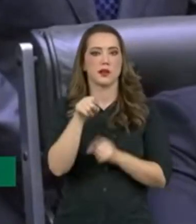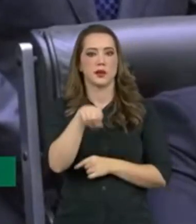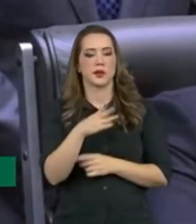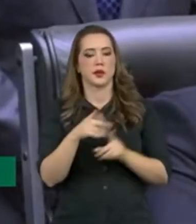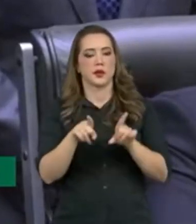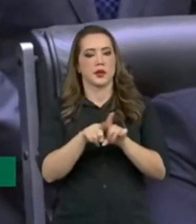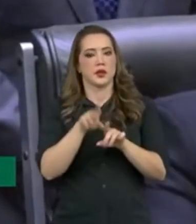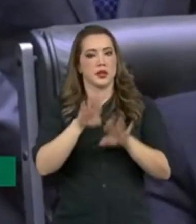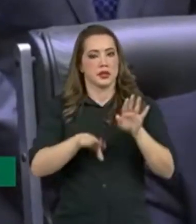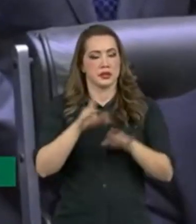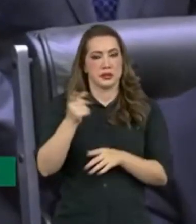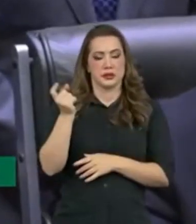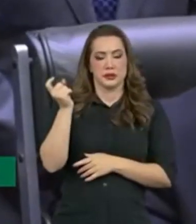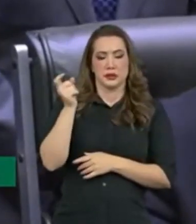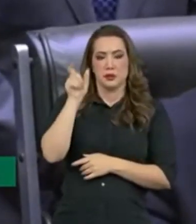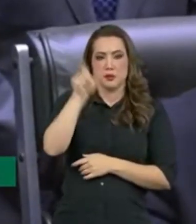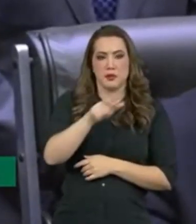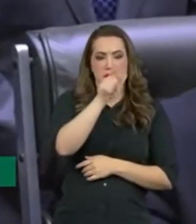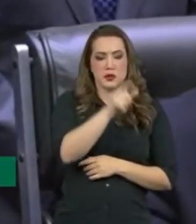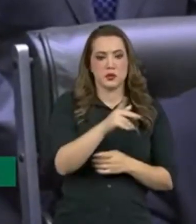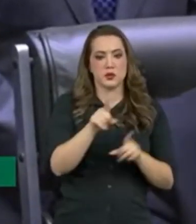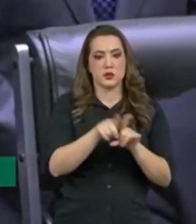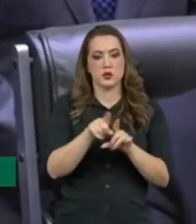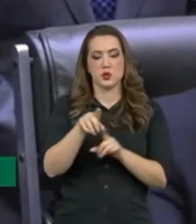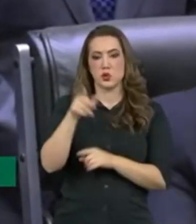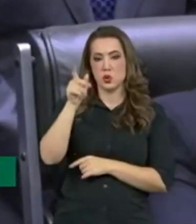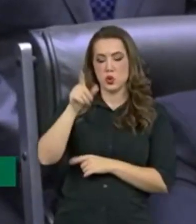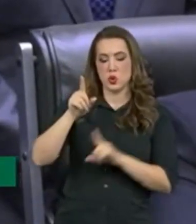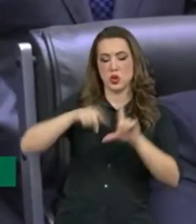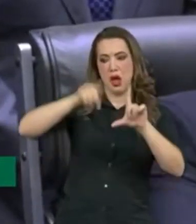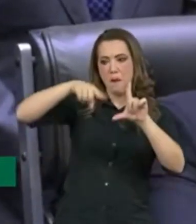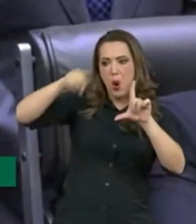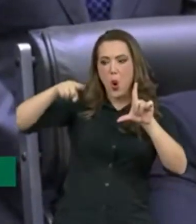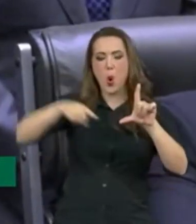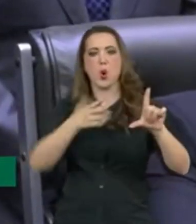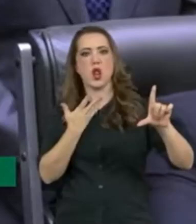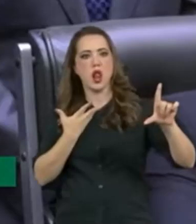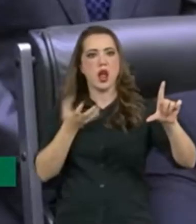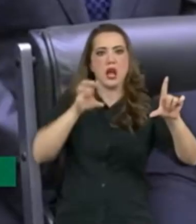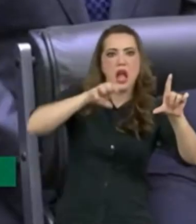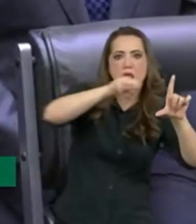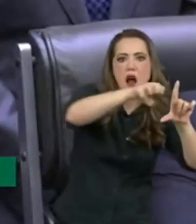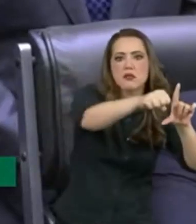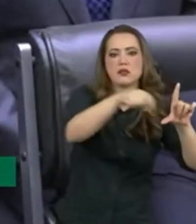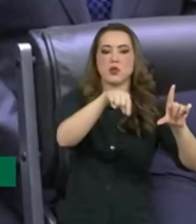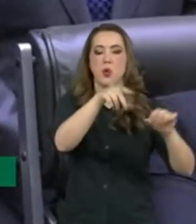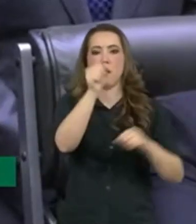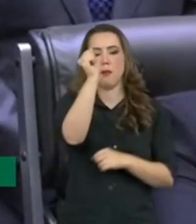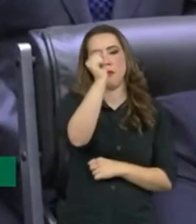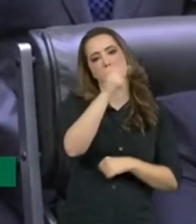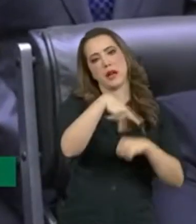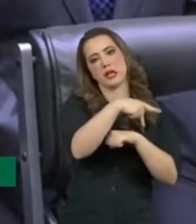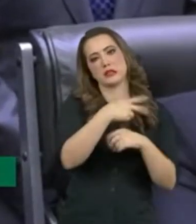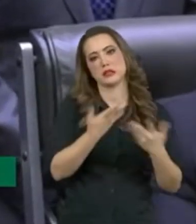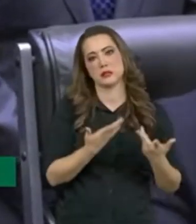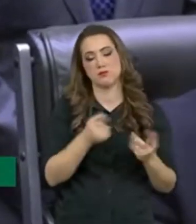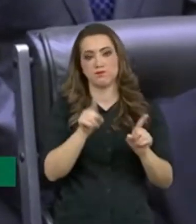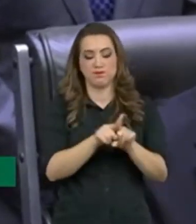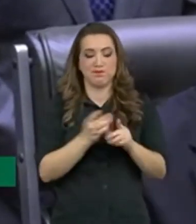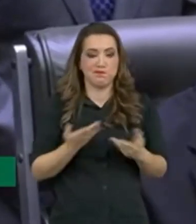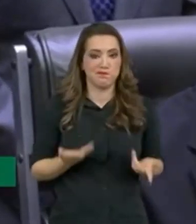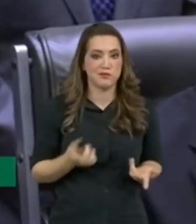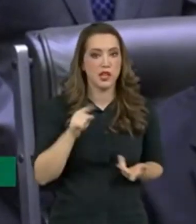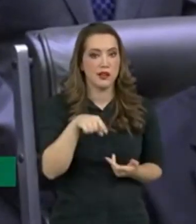estupidez dos rentistas de acionistas privados nas empresas públicas. É sobre